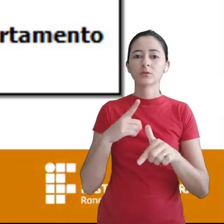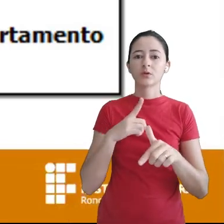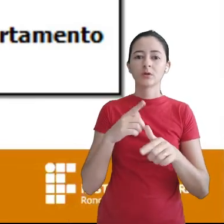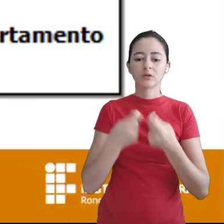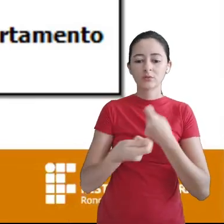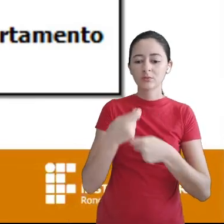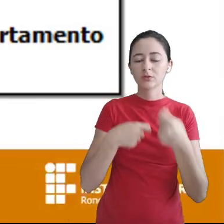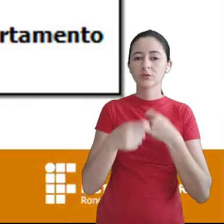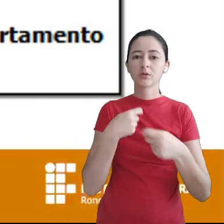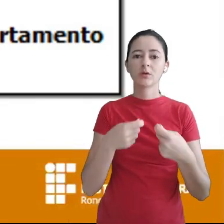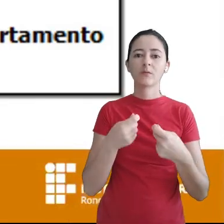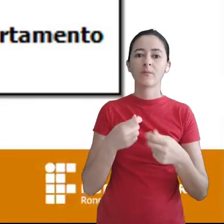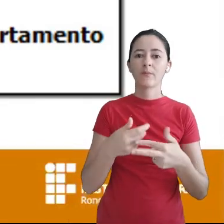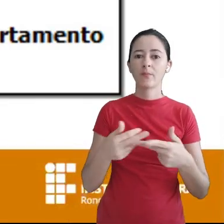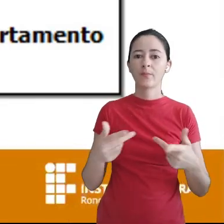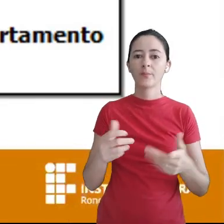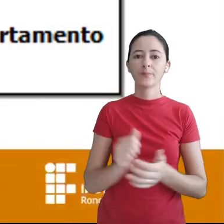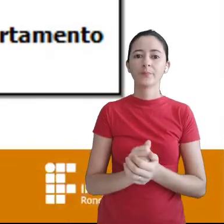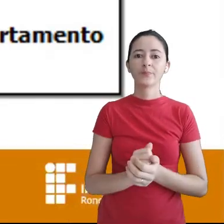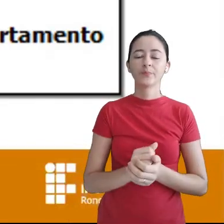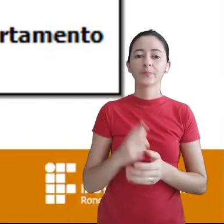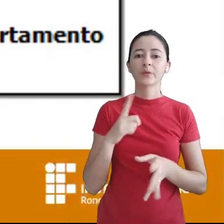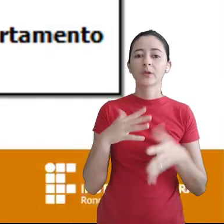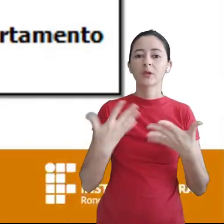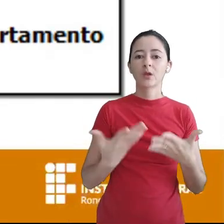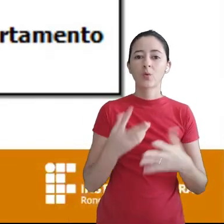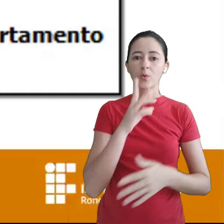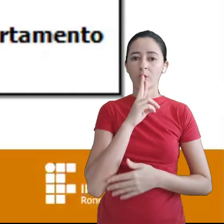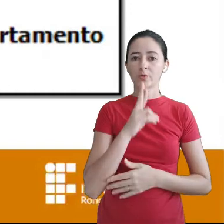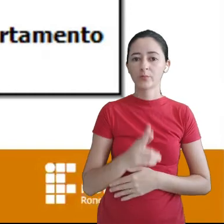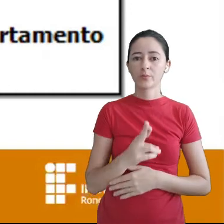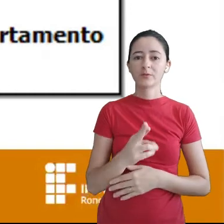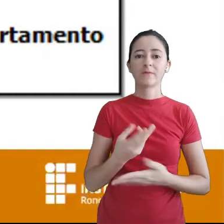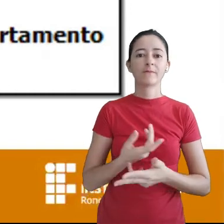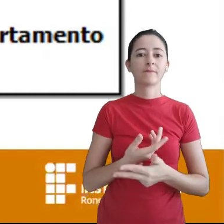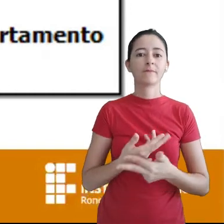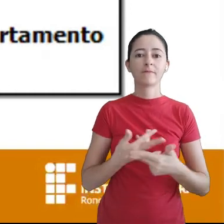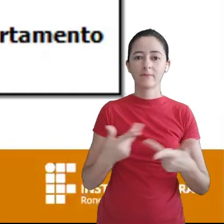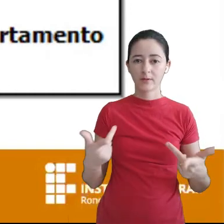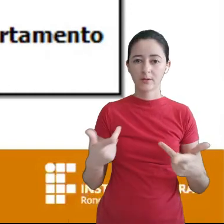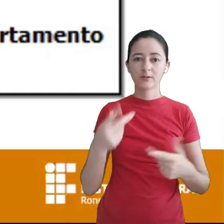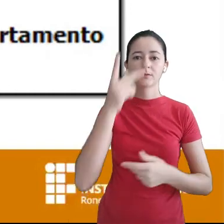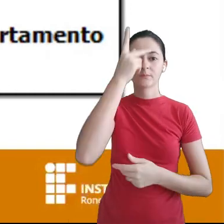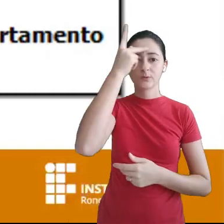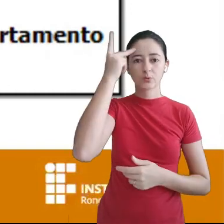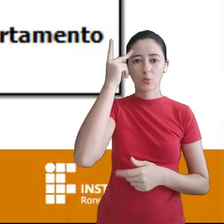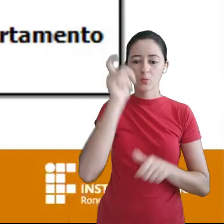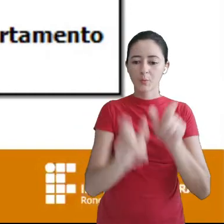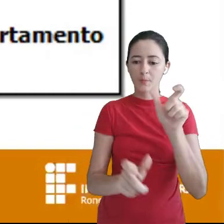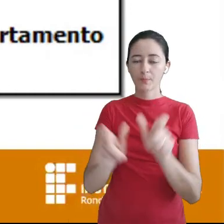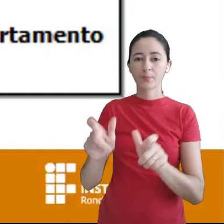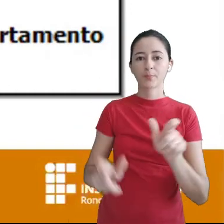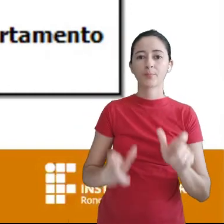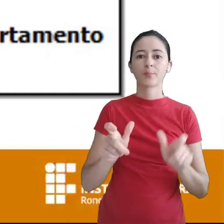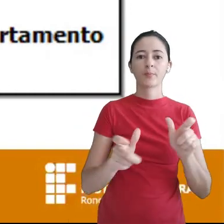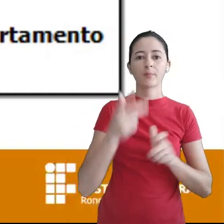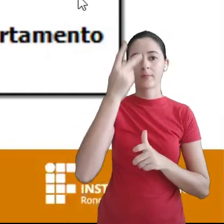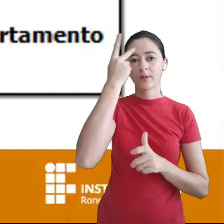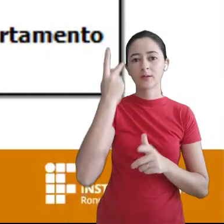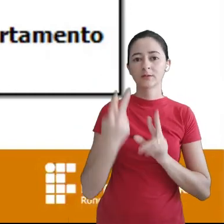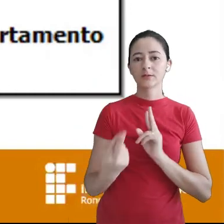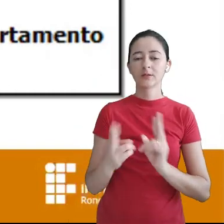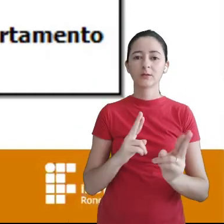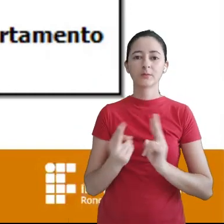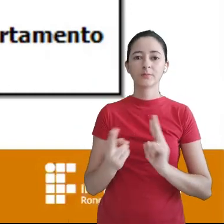funcionários, o contador, o assistente administrativo, etc. Então, a resposta aqui seria vários funcionários, né? Um